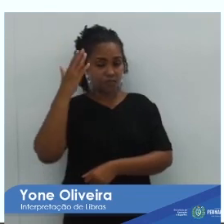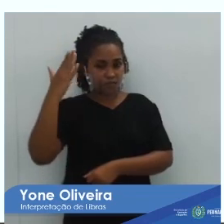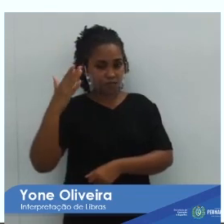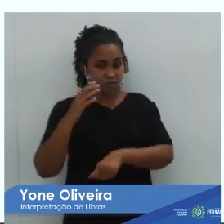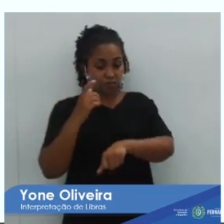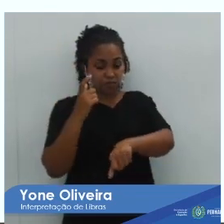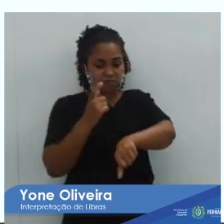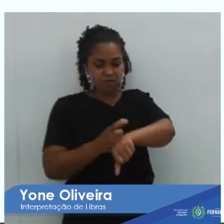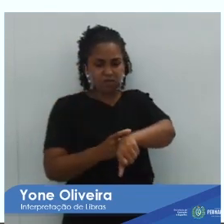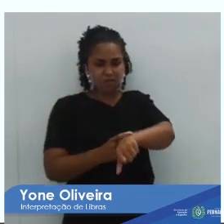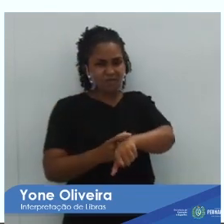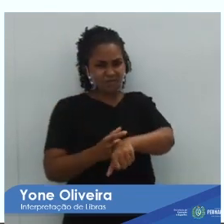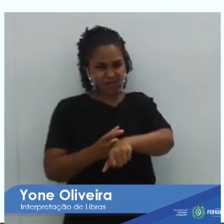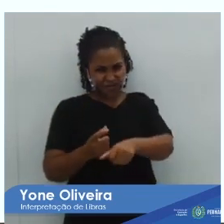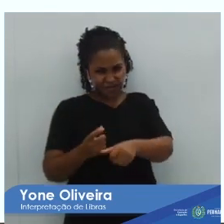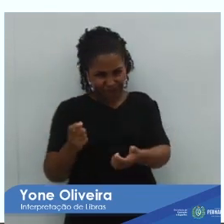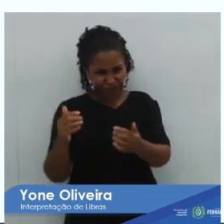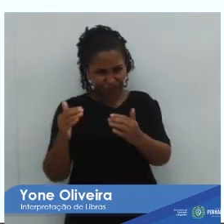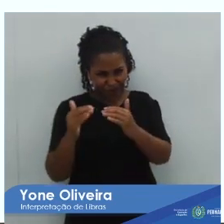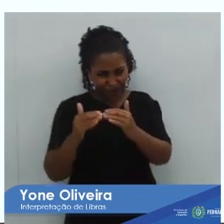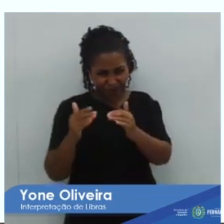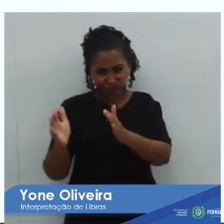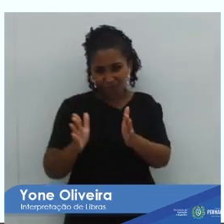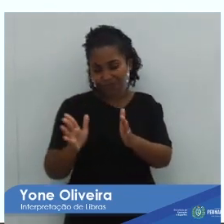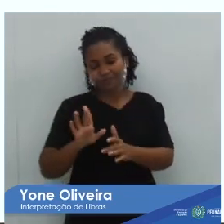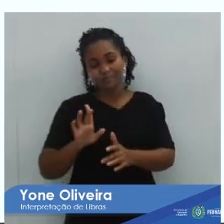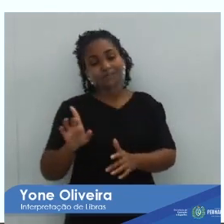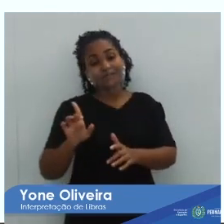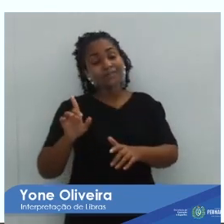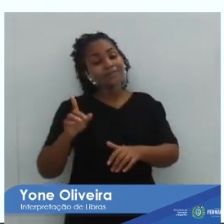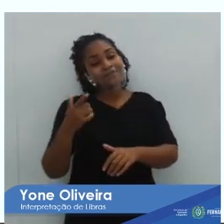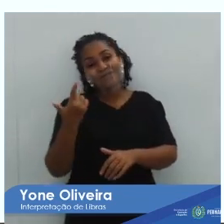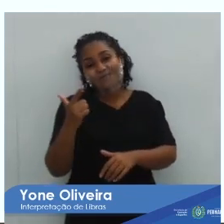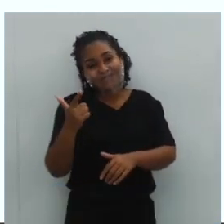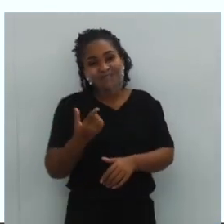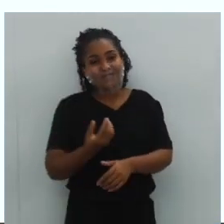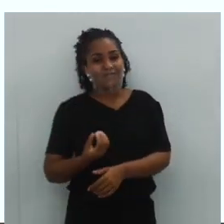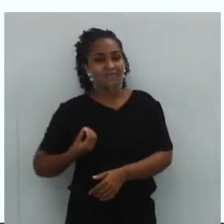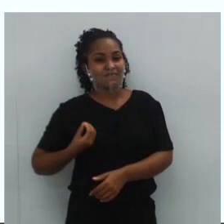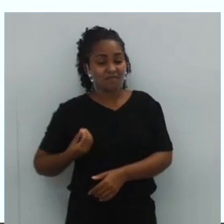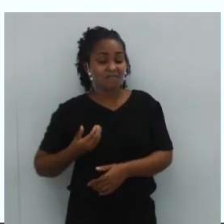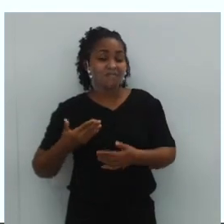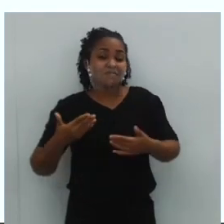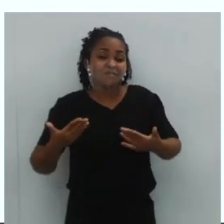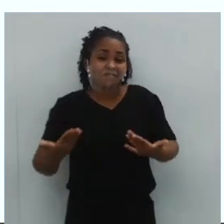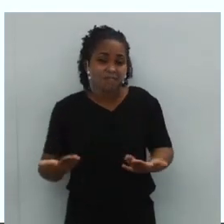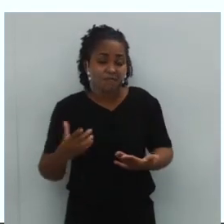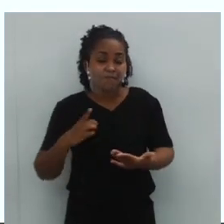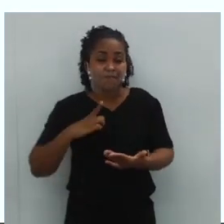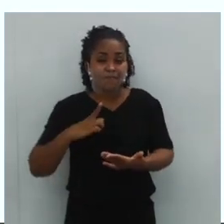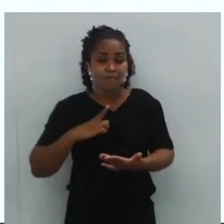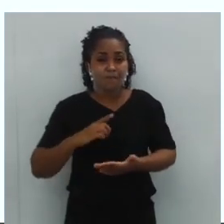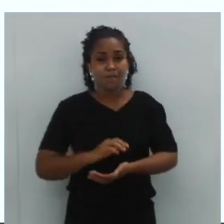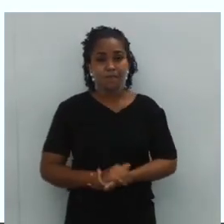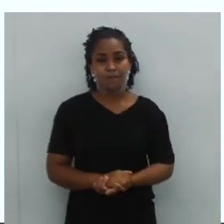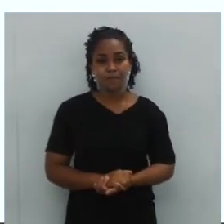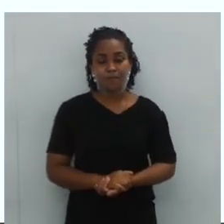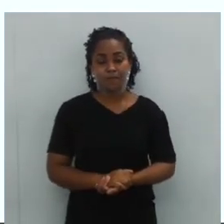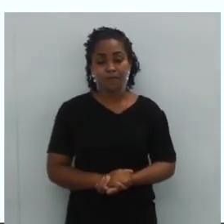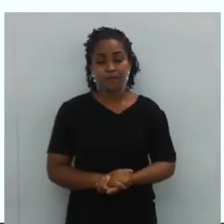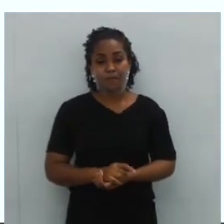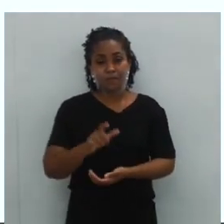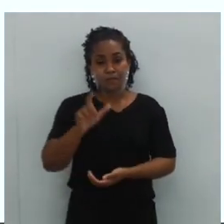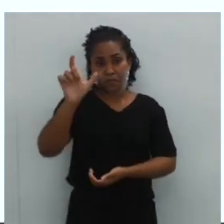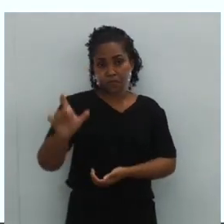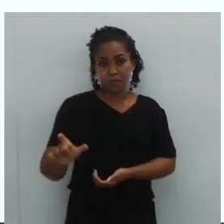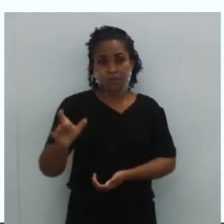época que o filme foi gravado, não era para ser aquele relógio não existia, né? Então, ou então, o